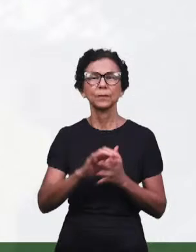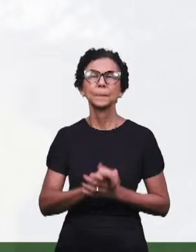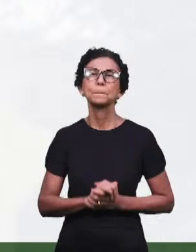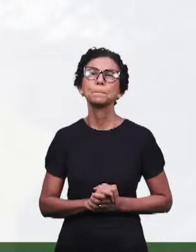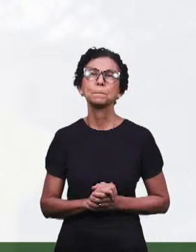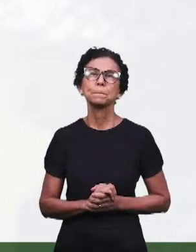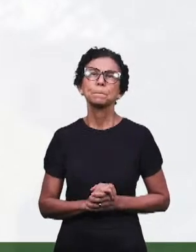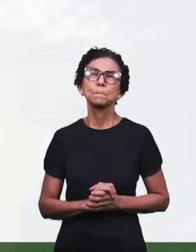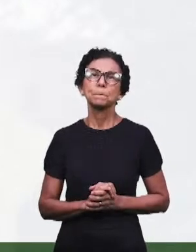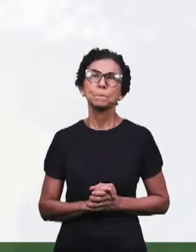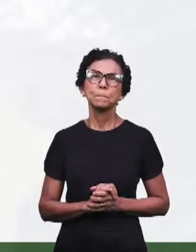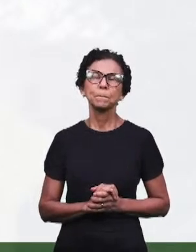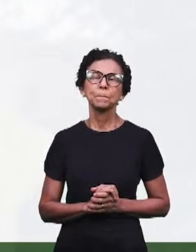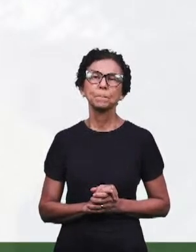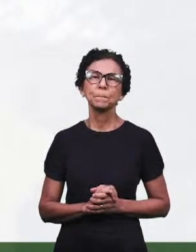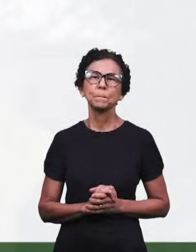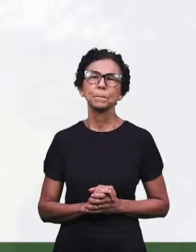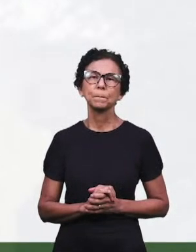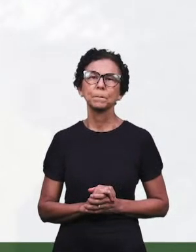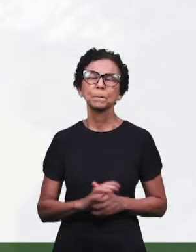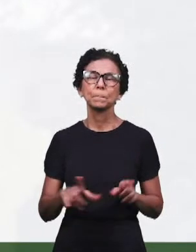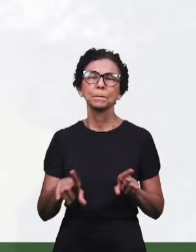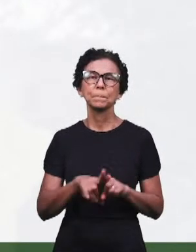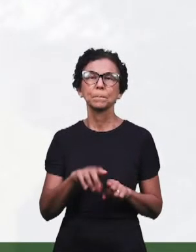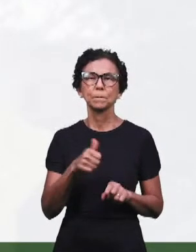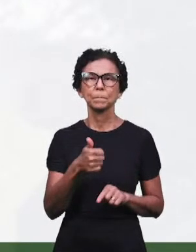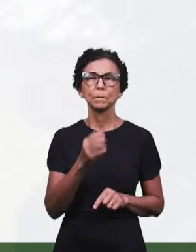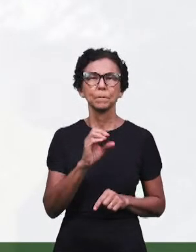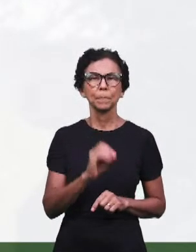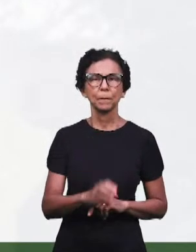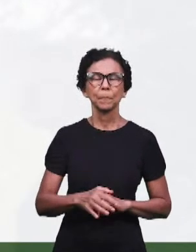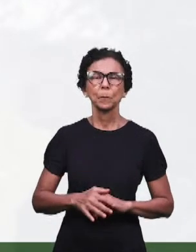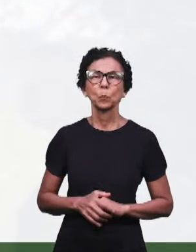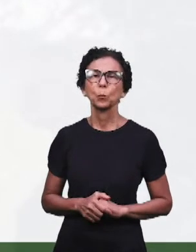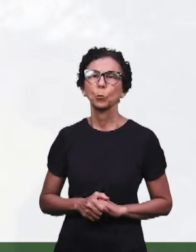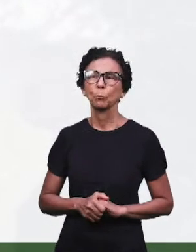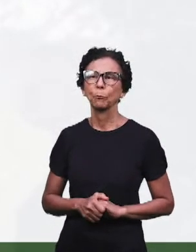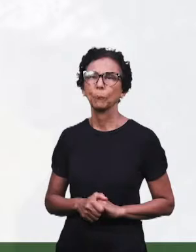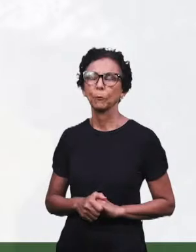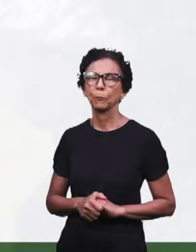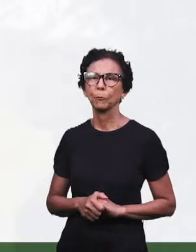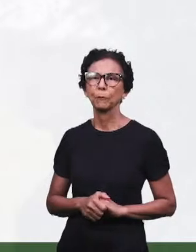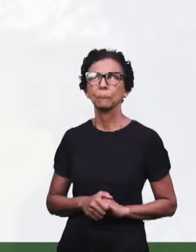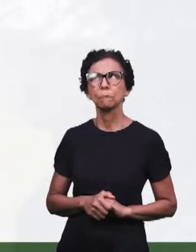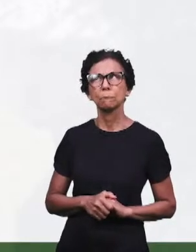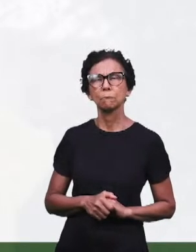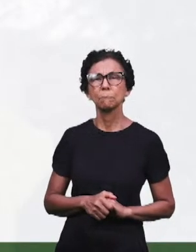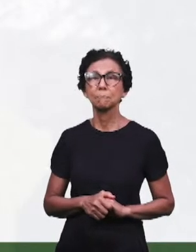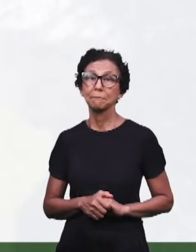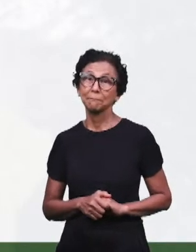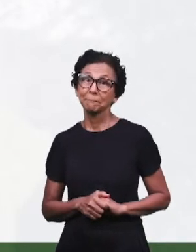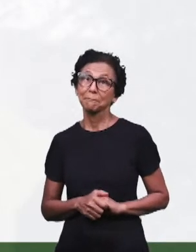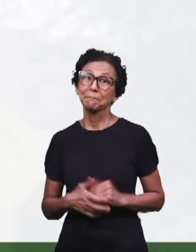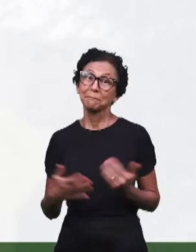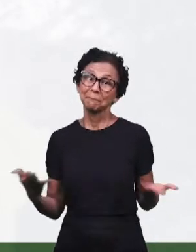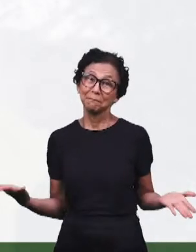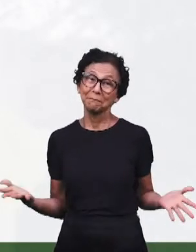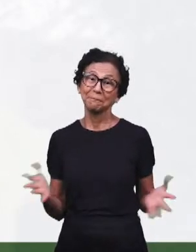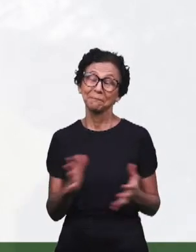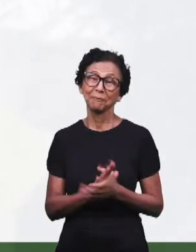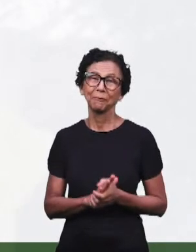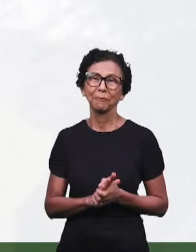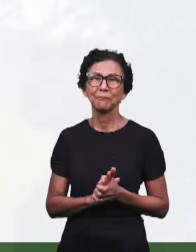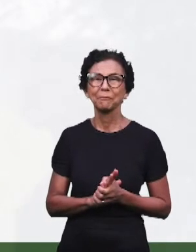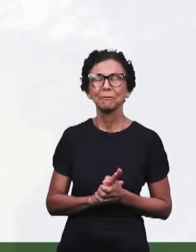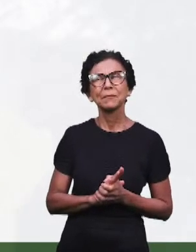dia é coisa importante para a igreja? Aí agora vamos ver essa resposta, porque quem vai nos dar